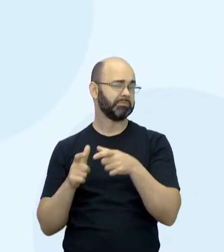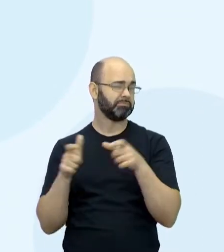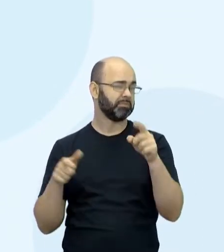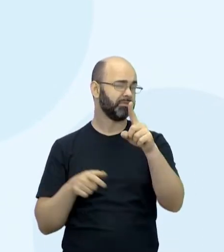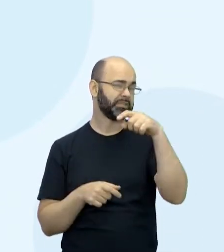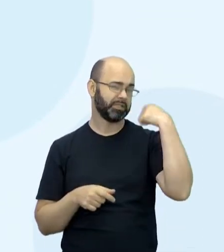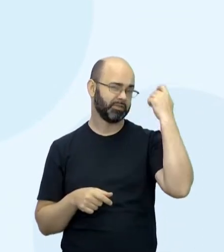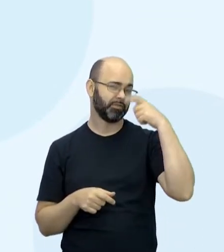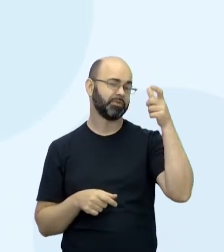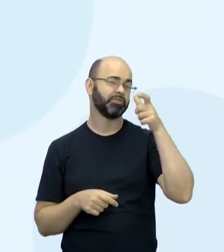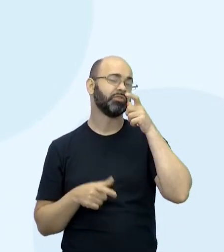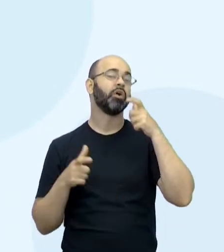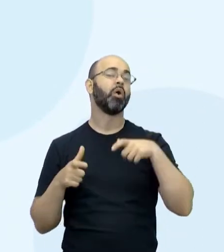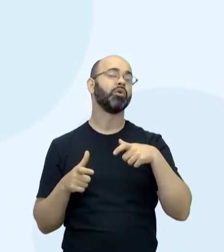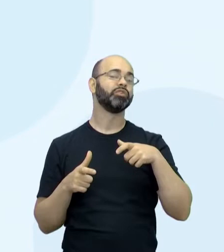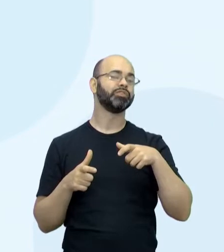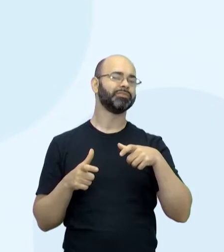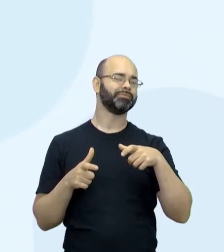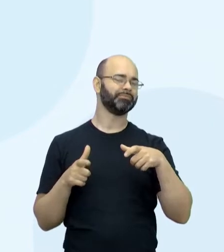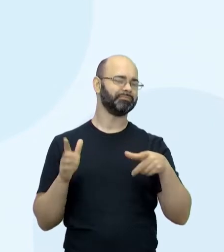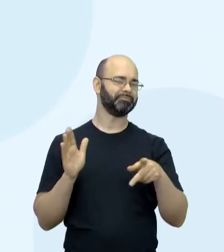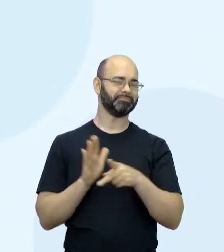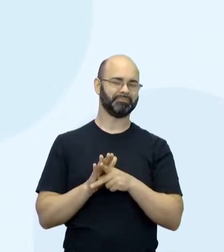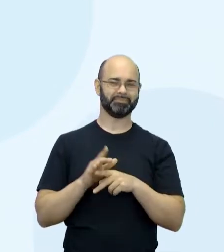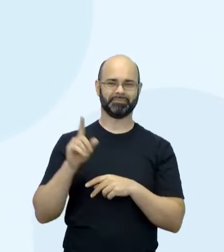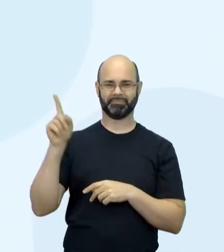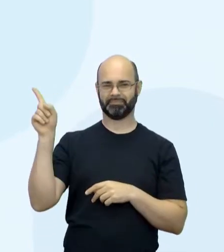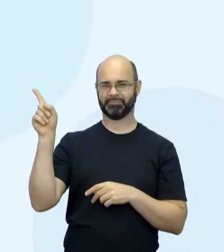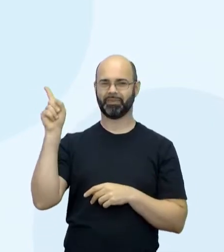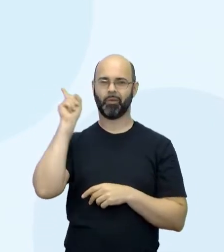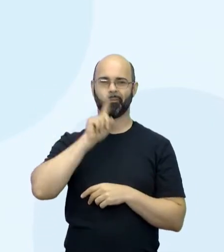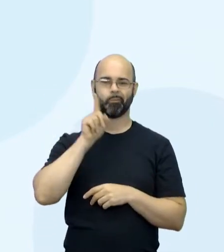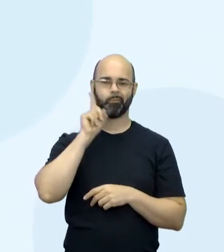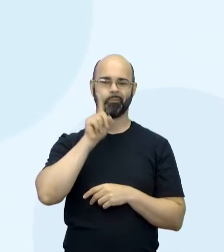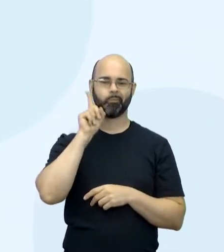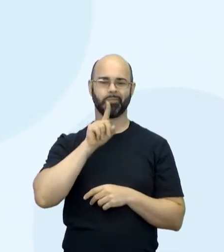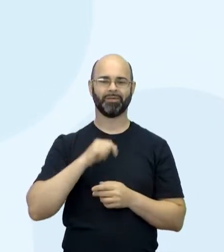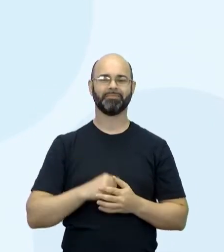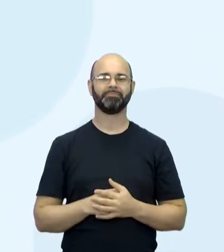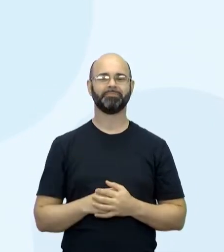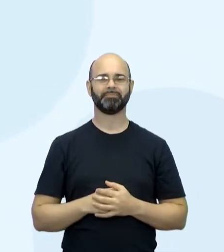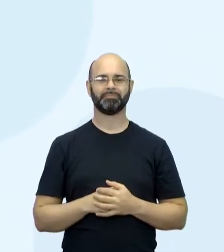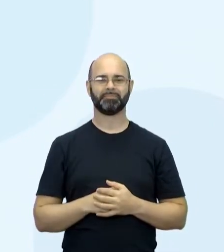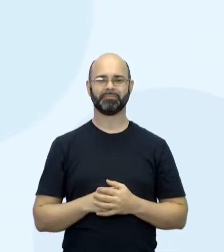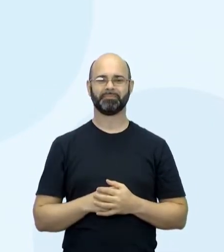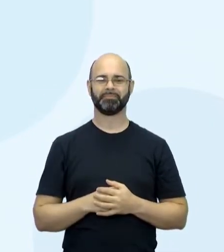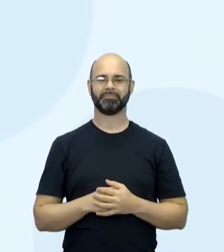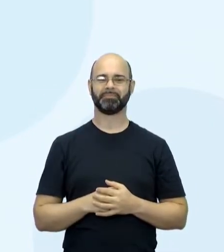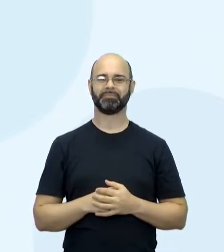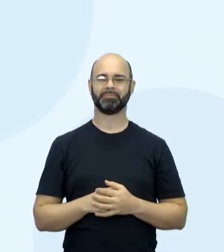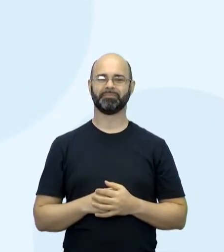você assiste, vêm daqui, tá? Estados Unidos. Vou até colocar